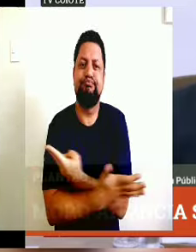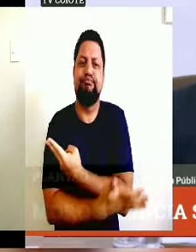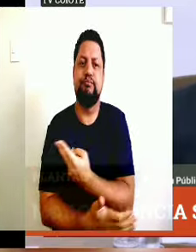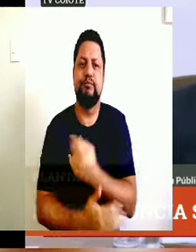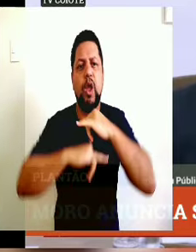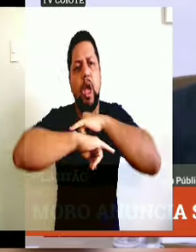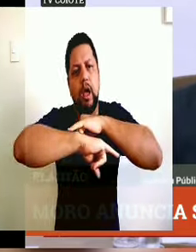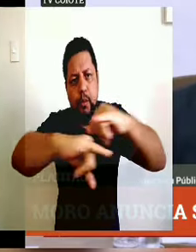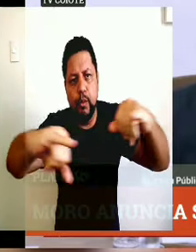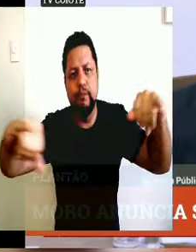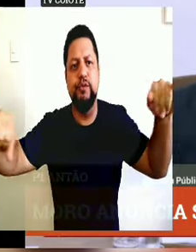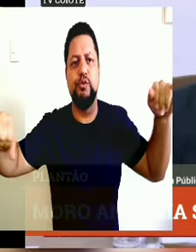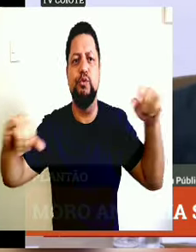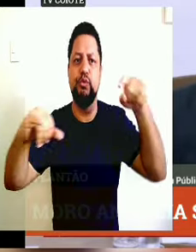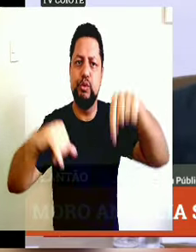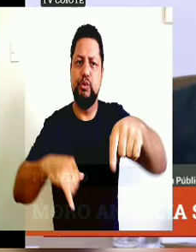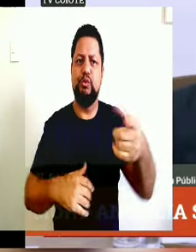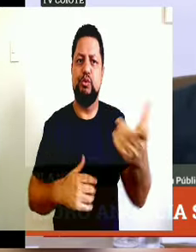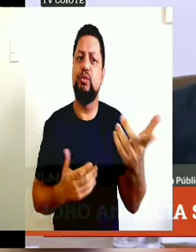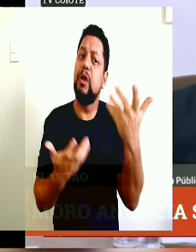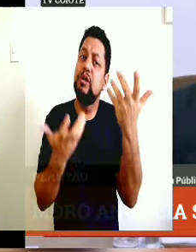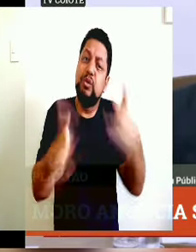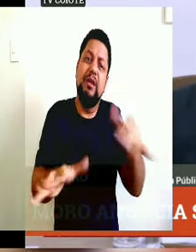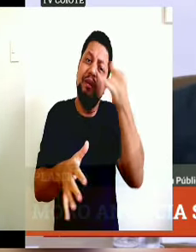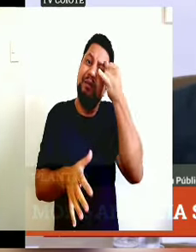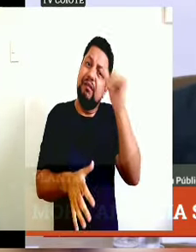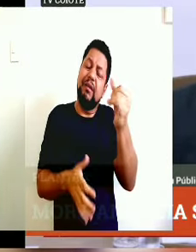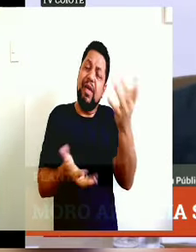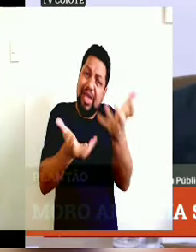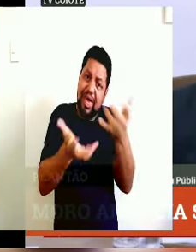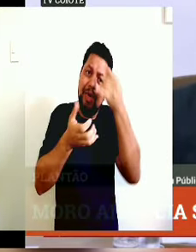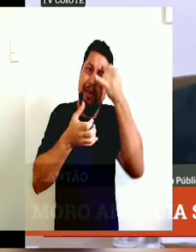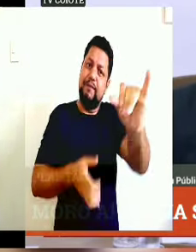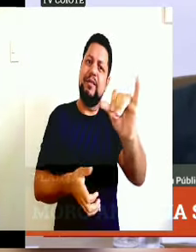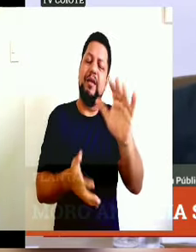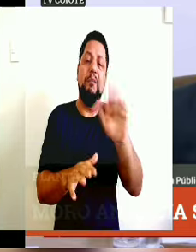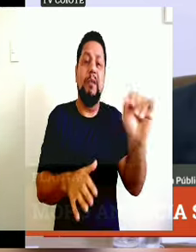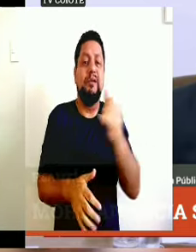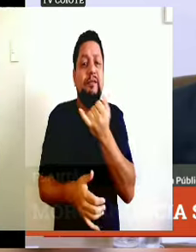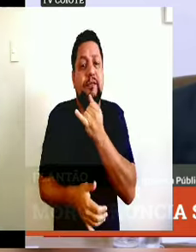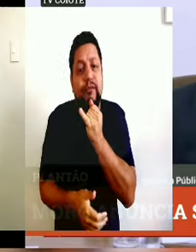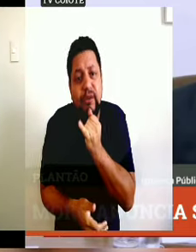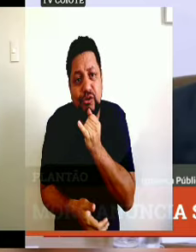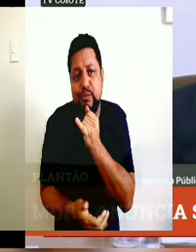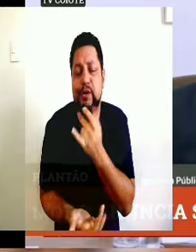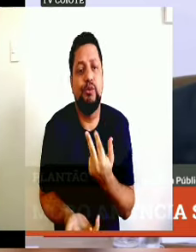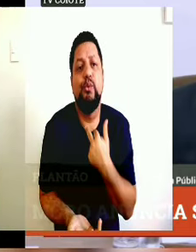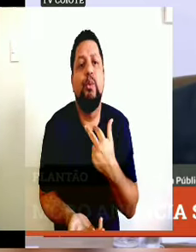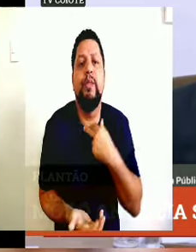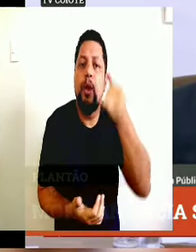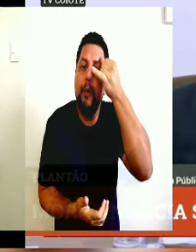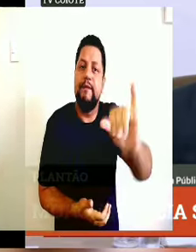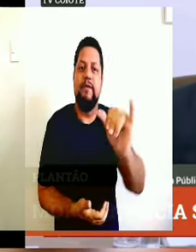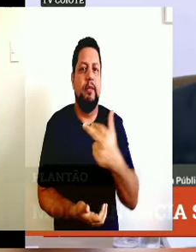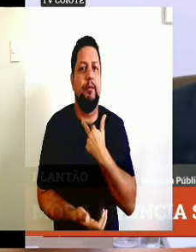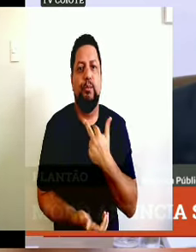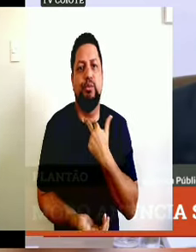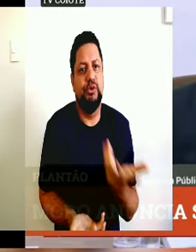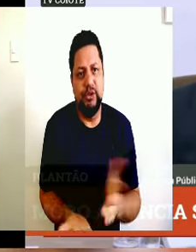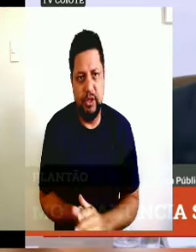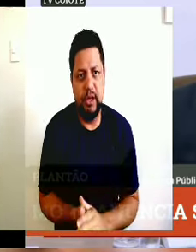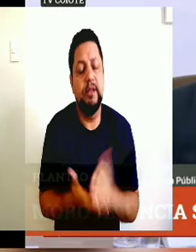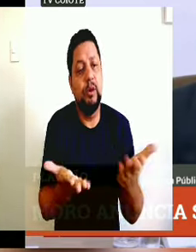busquei ao máximo evitar que isso acontecesse, mas foi inevitável. Então, peço a compreensão